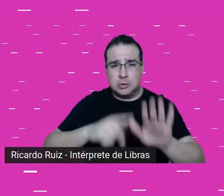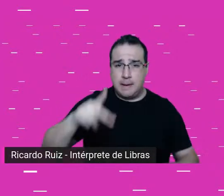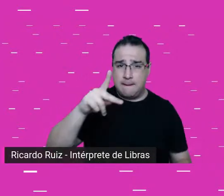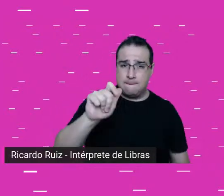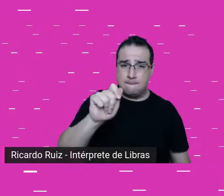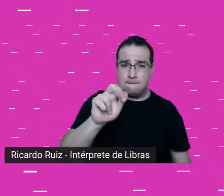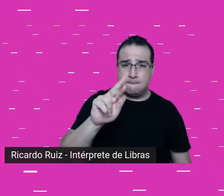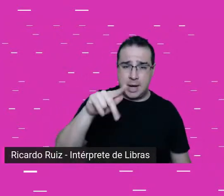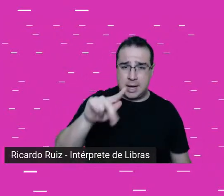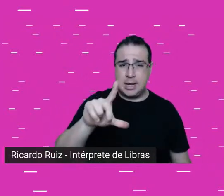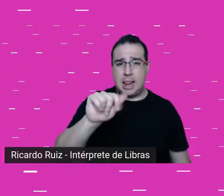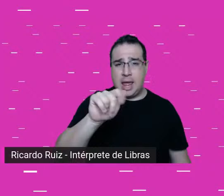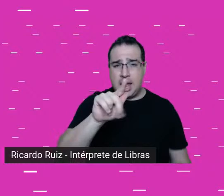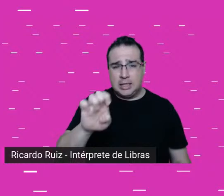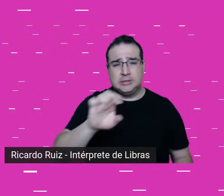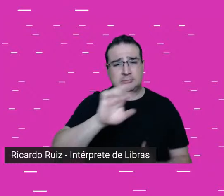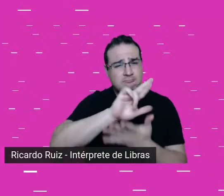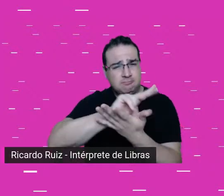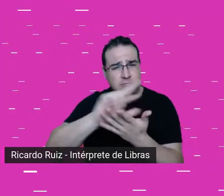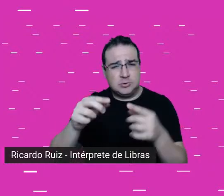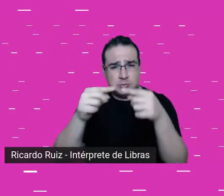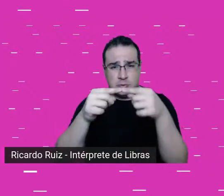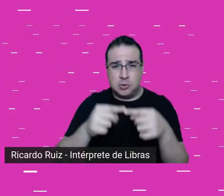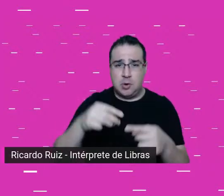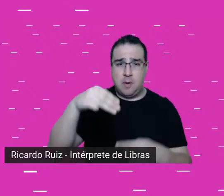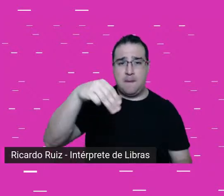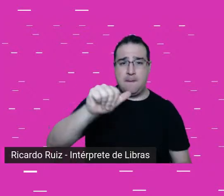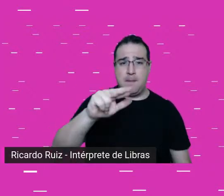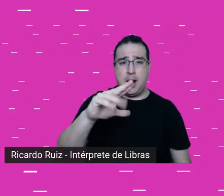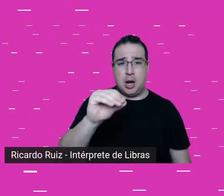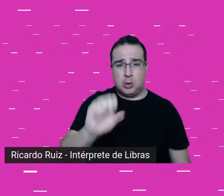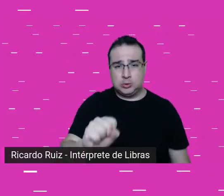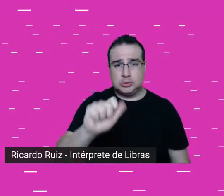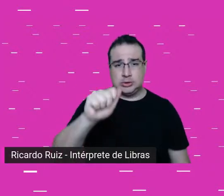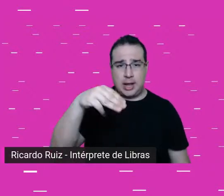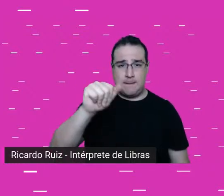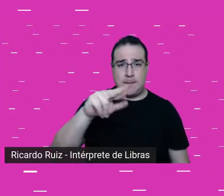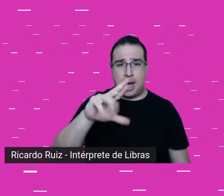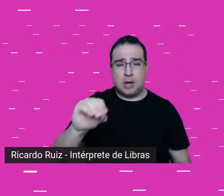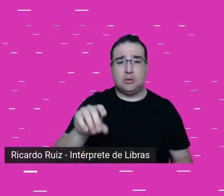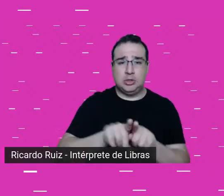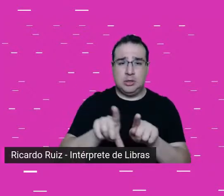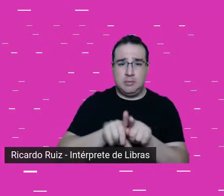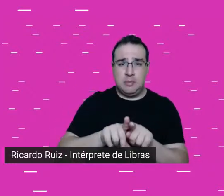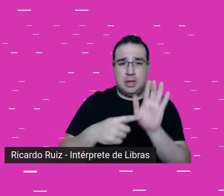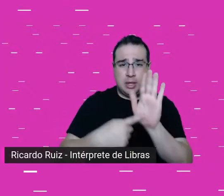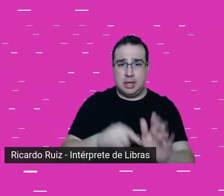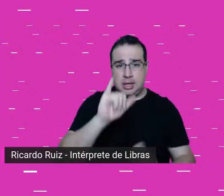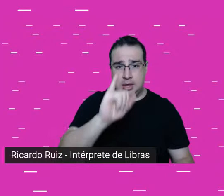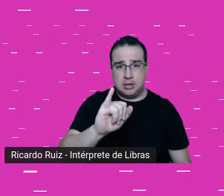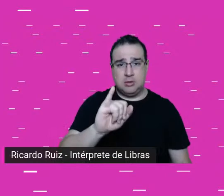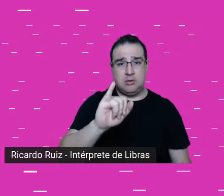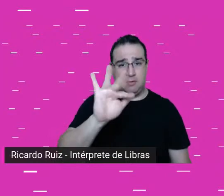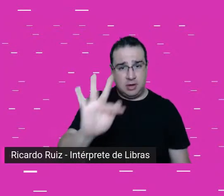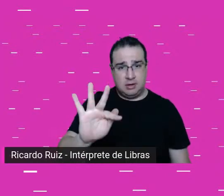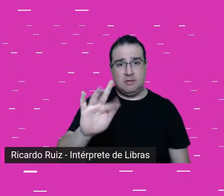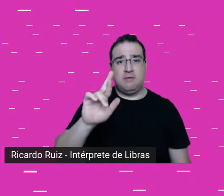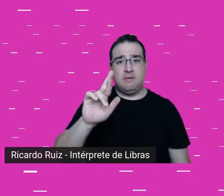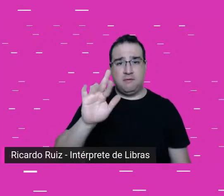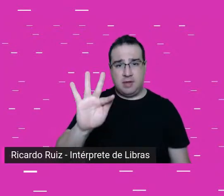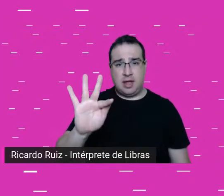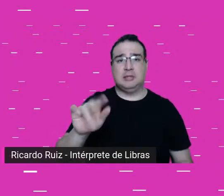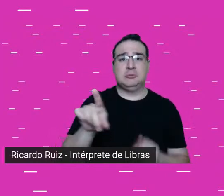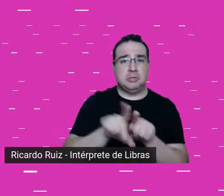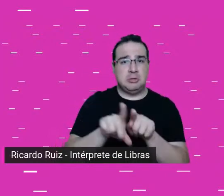Passo das Artes, Fundação Marcos Amaro e Instituto Figueiredo Ferraz. A nossa